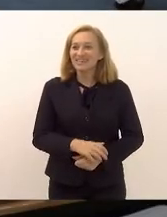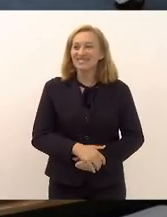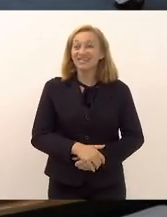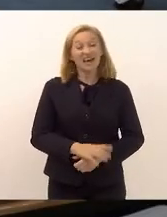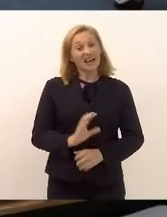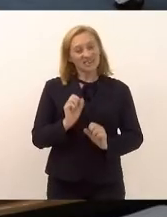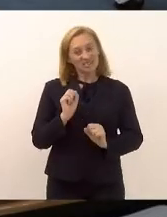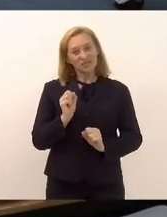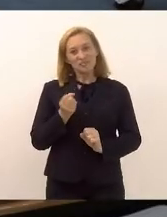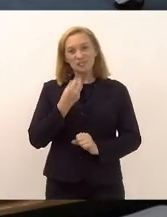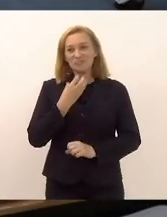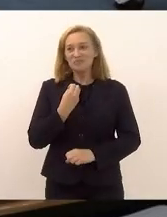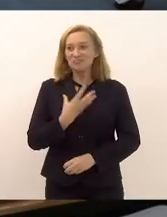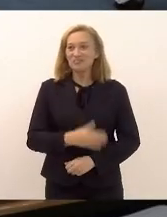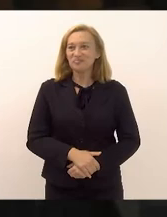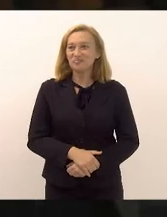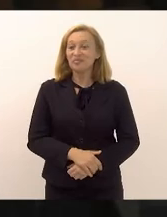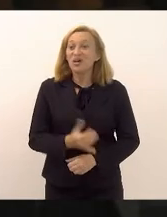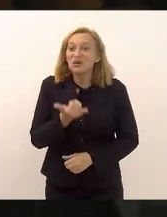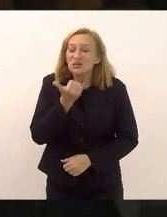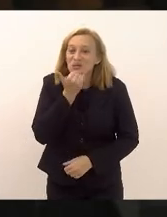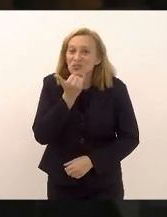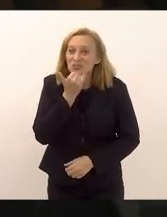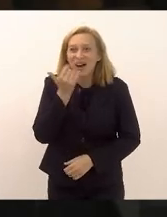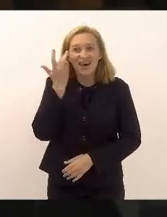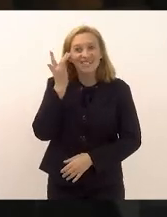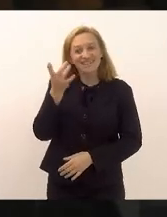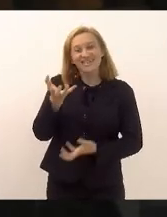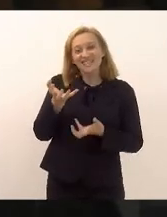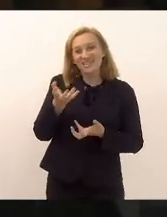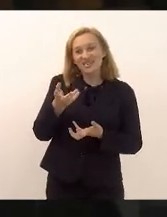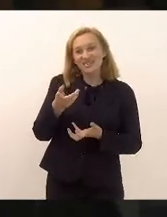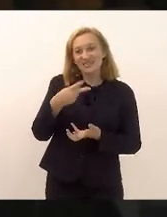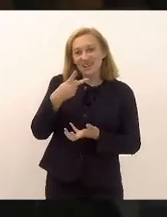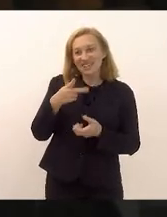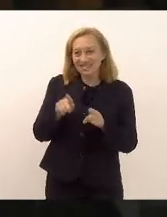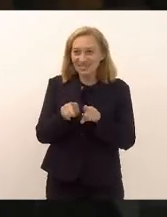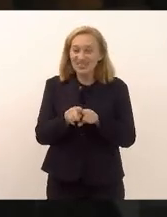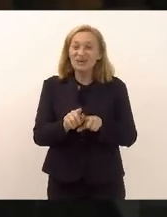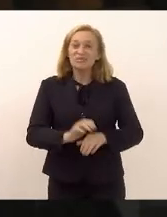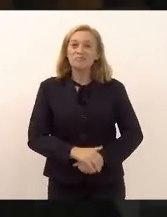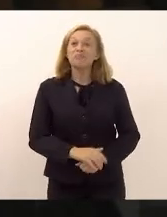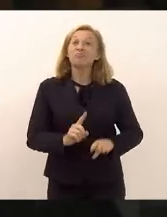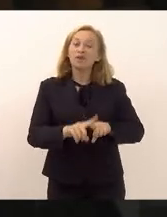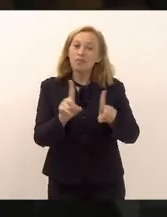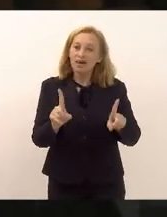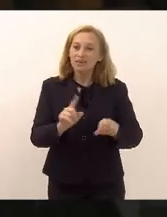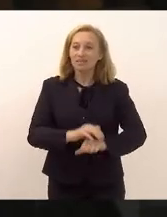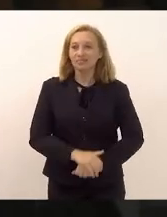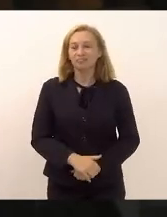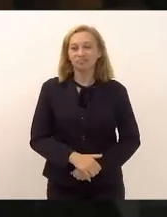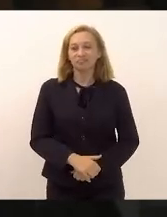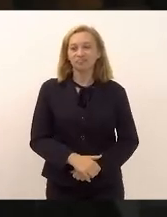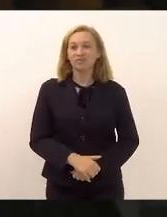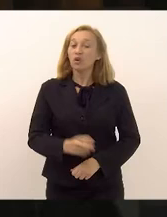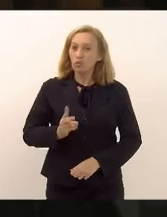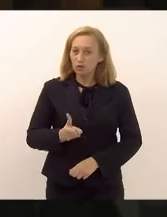Ah, tá bem. Então, desculpe, eu achei que a senhora queria fazer uma parte. Mas,